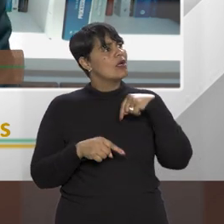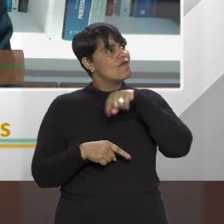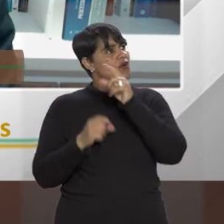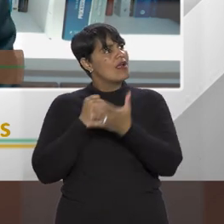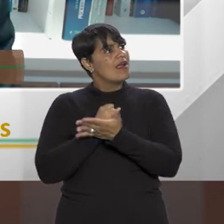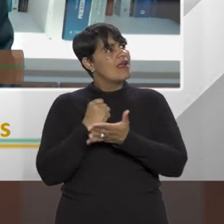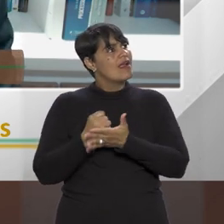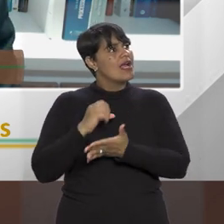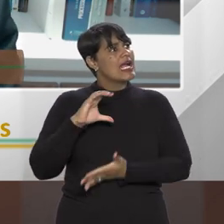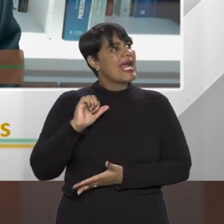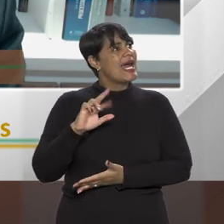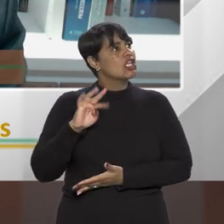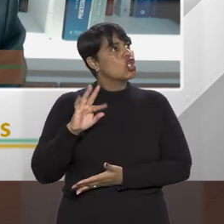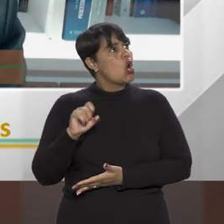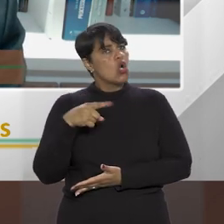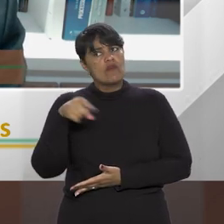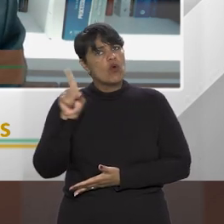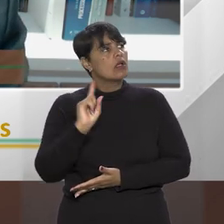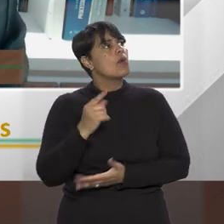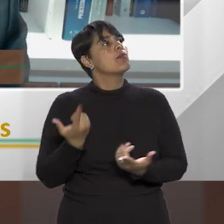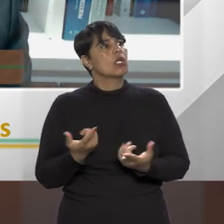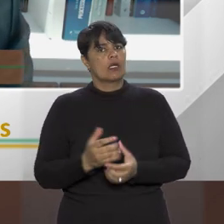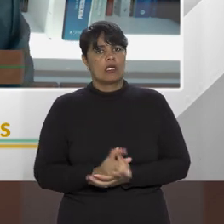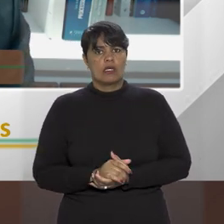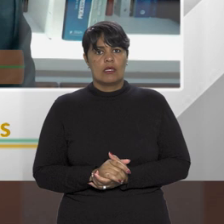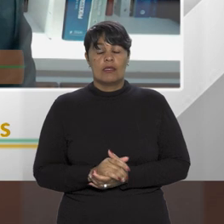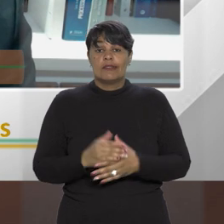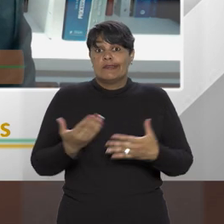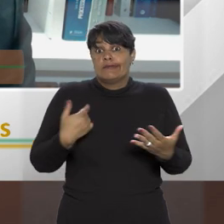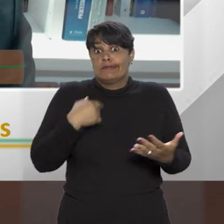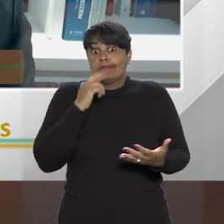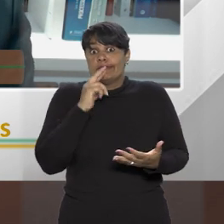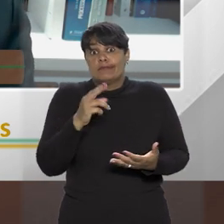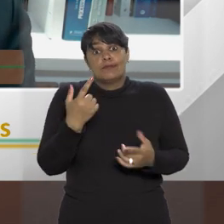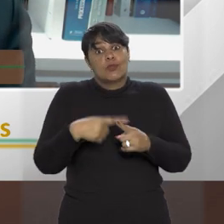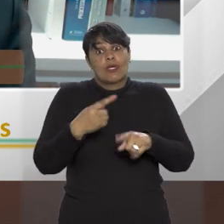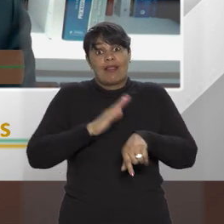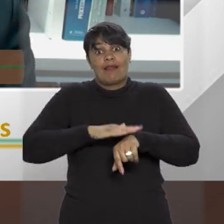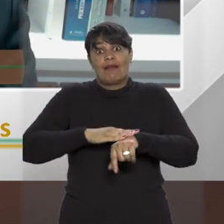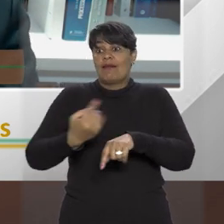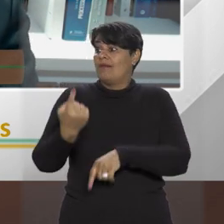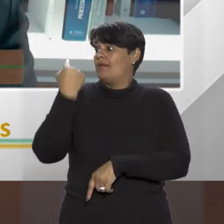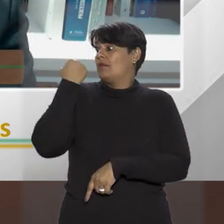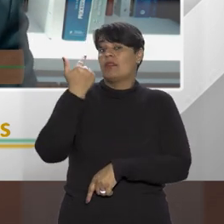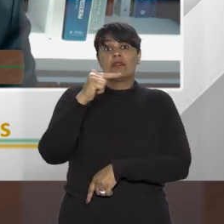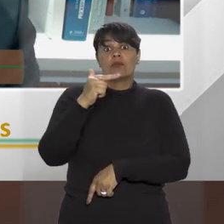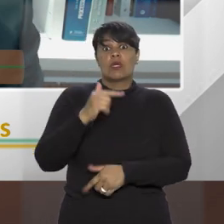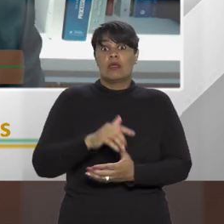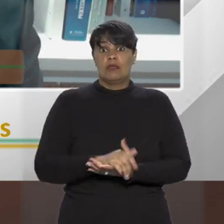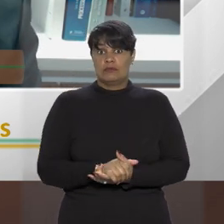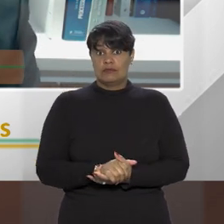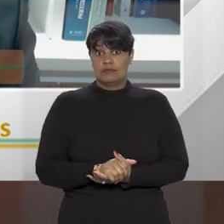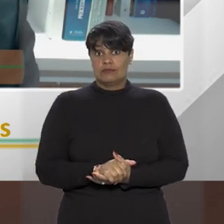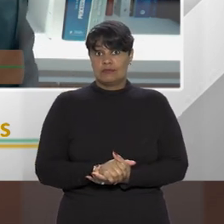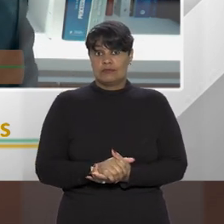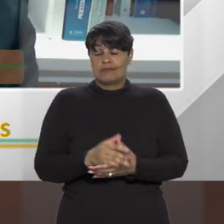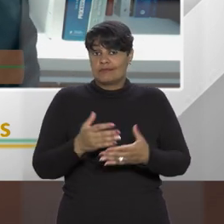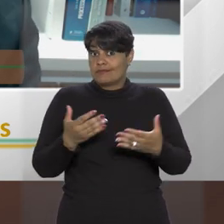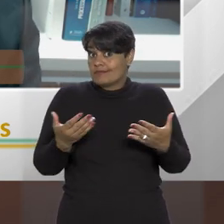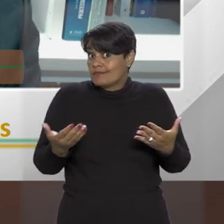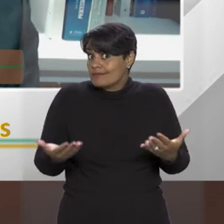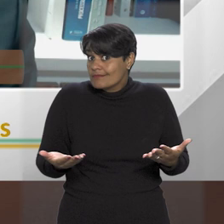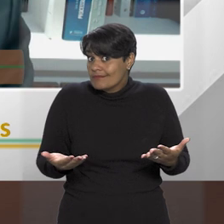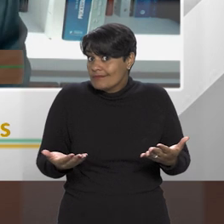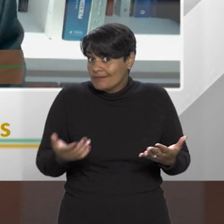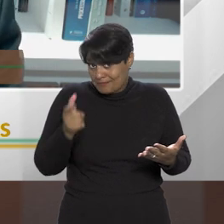um divórcio fora do poder judiciário. Vejam que é interessante que, para algumas coisas, a ideia já pegou, né?